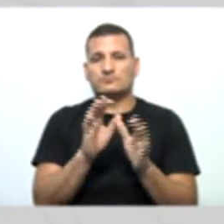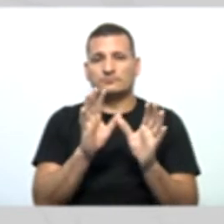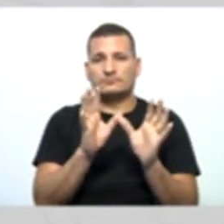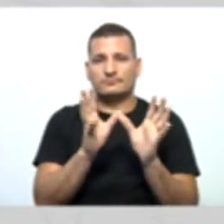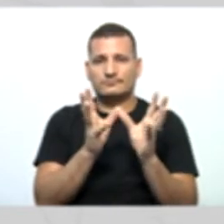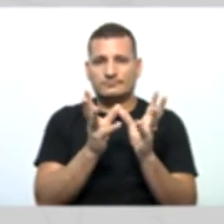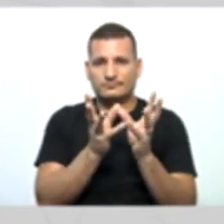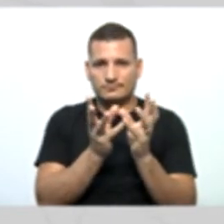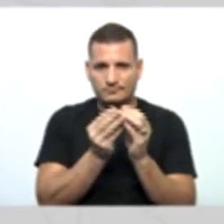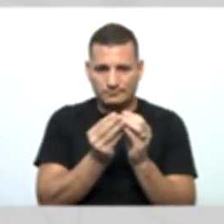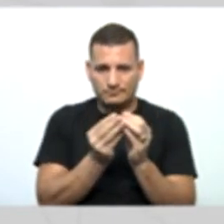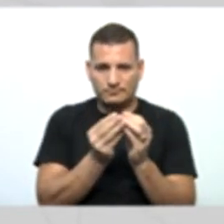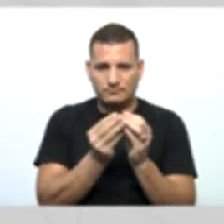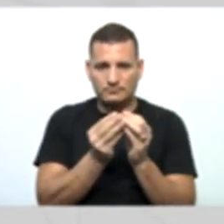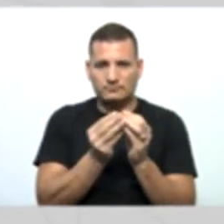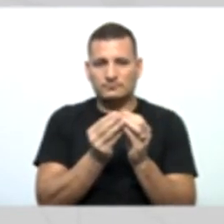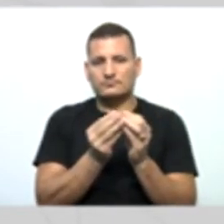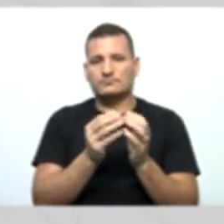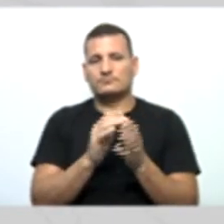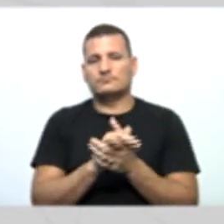estar sendo classificada como